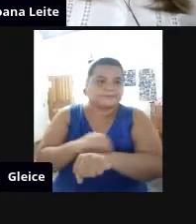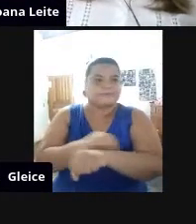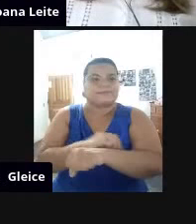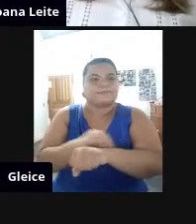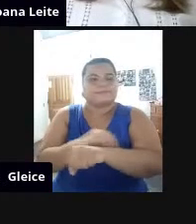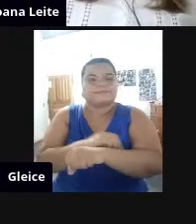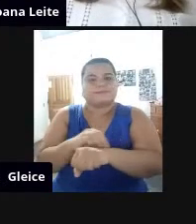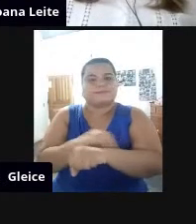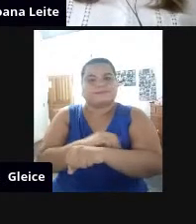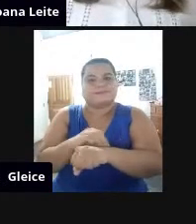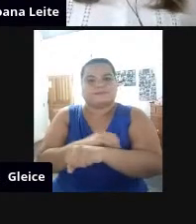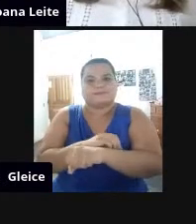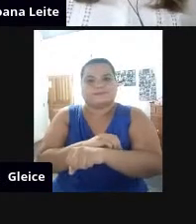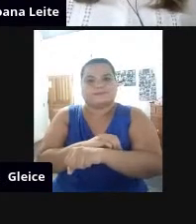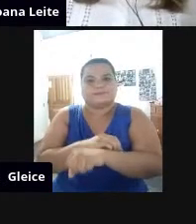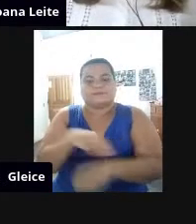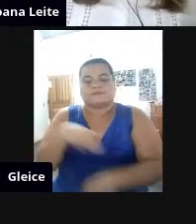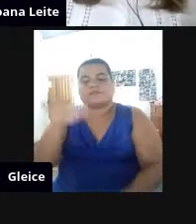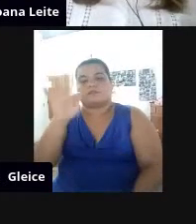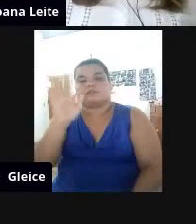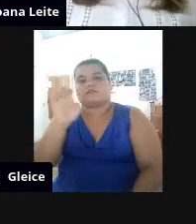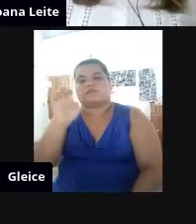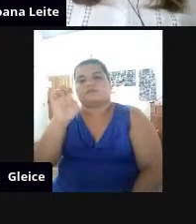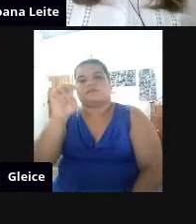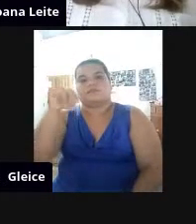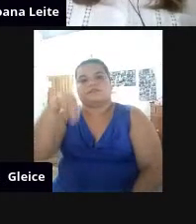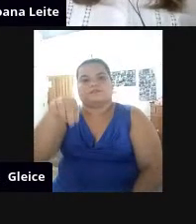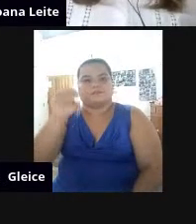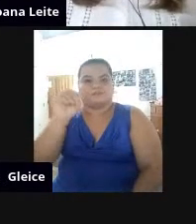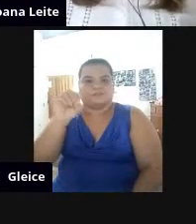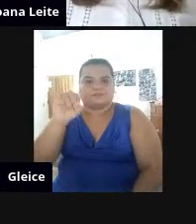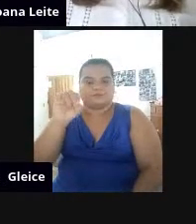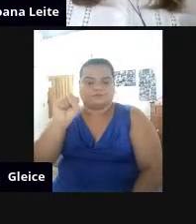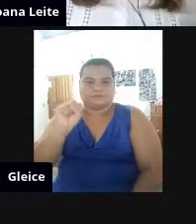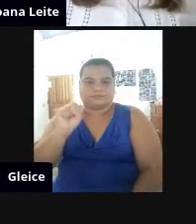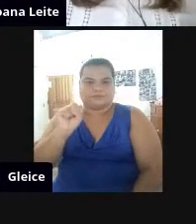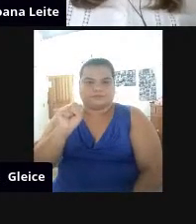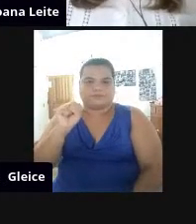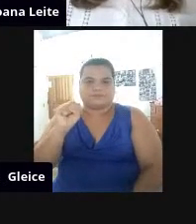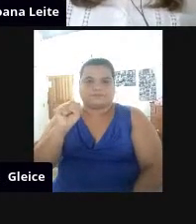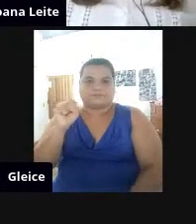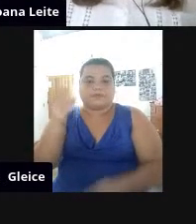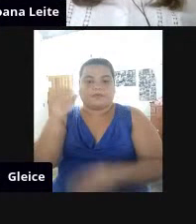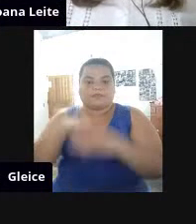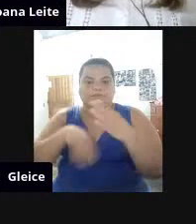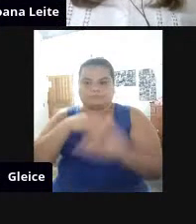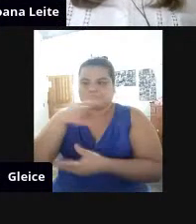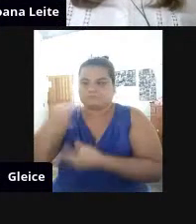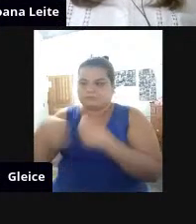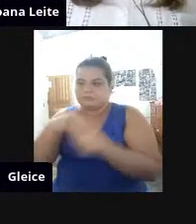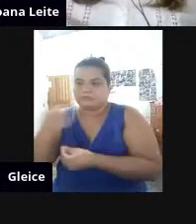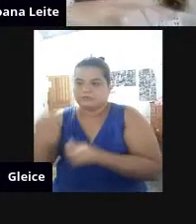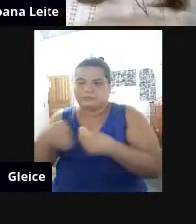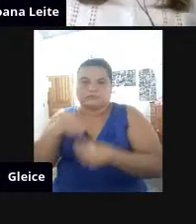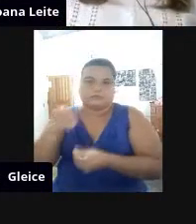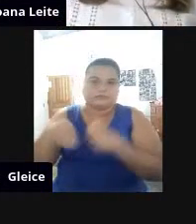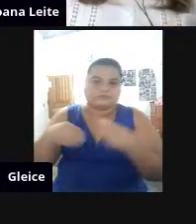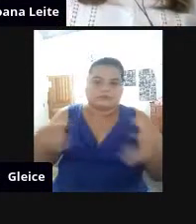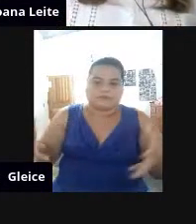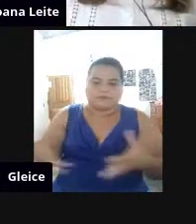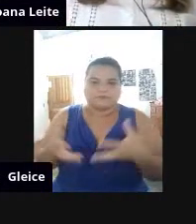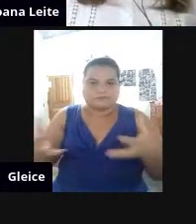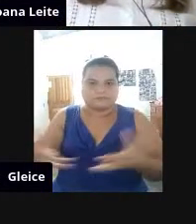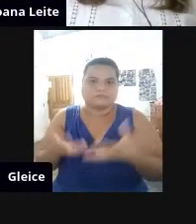verdade, esses fenóis podem estar presentes em alimentos também, tá? Principalmente alimentos vegetais, onde a gente tem